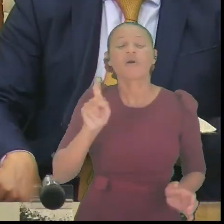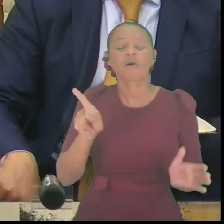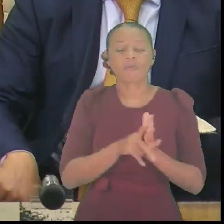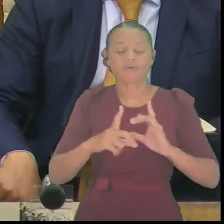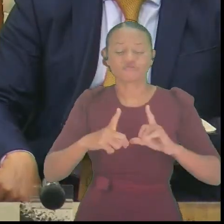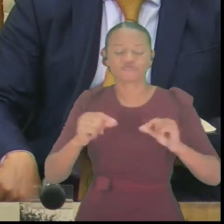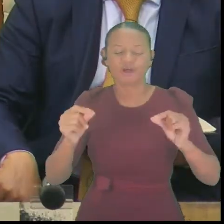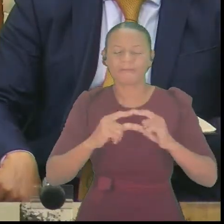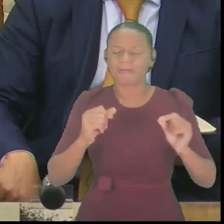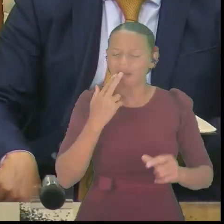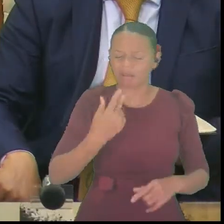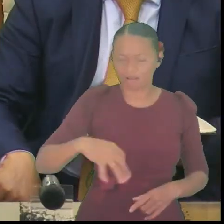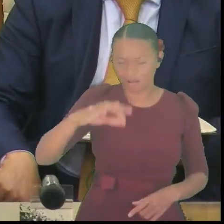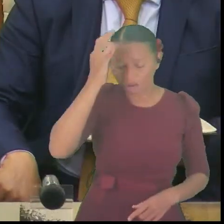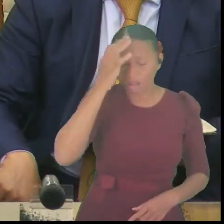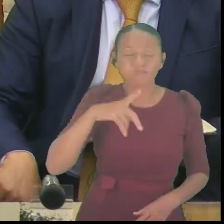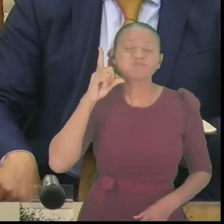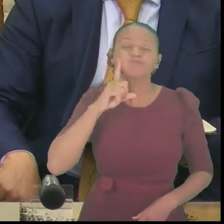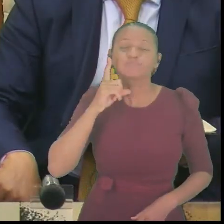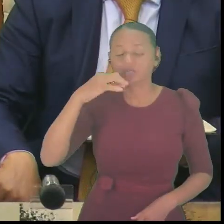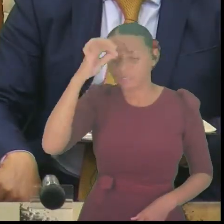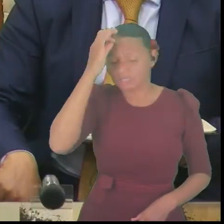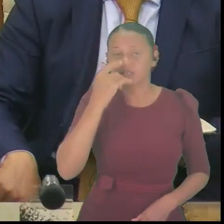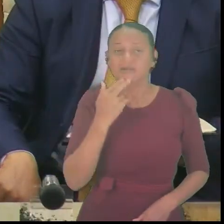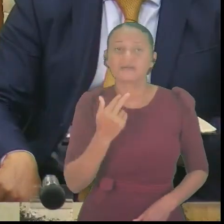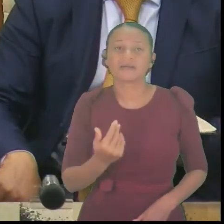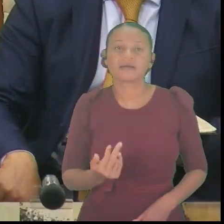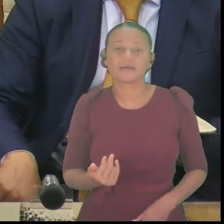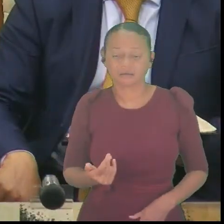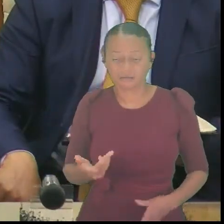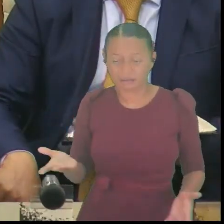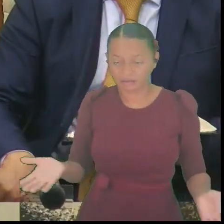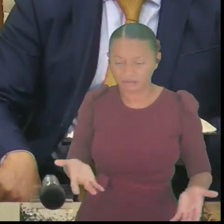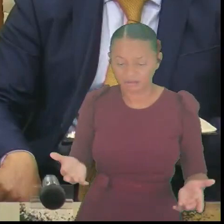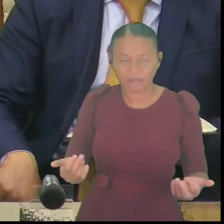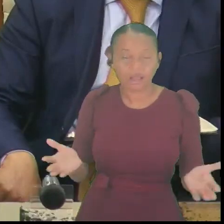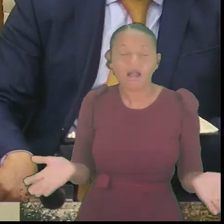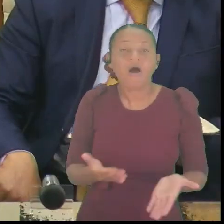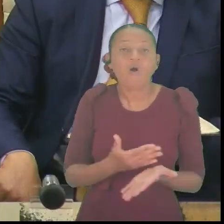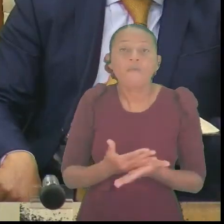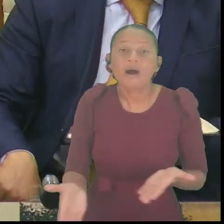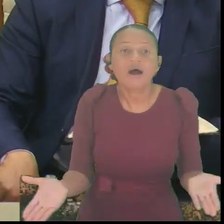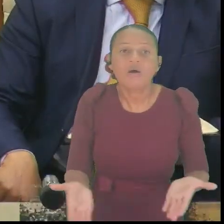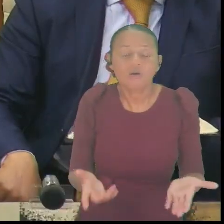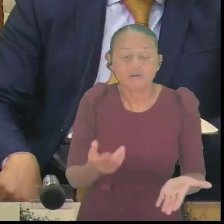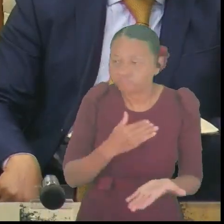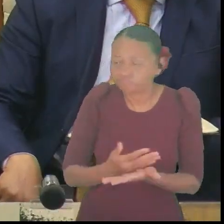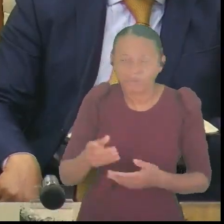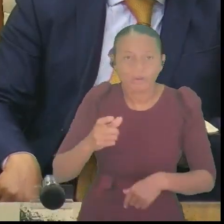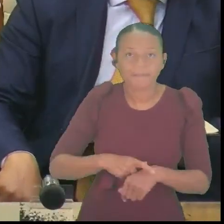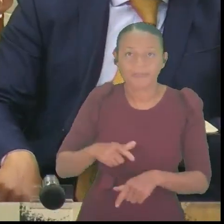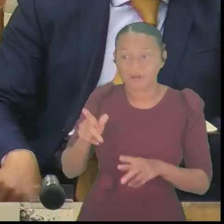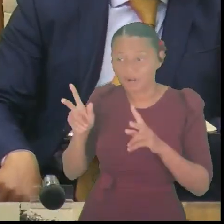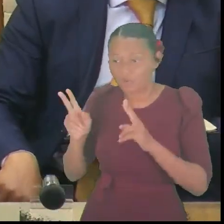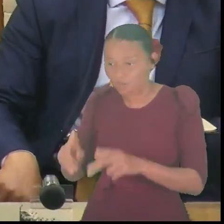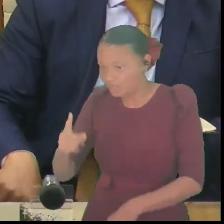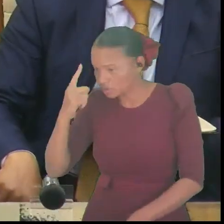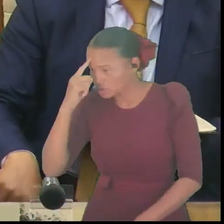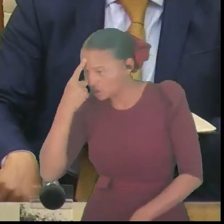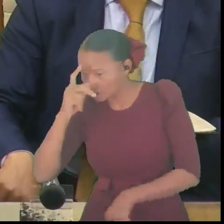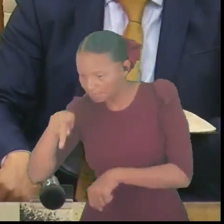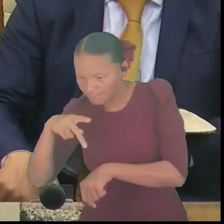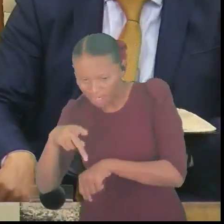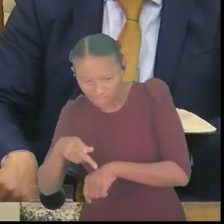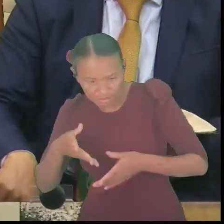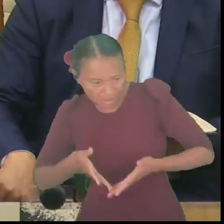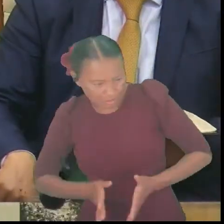ele está falando de homem, você não entende nada. Quando ele começa a falar em língua, você fala agora ele está falando em língua. Sabe por quê? Porque a mesma língua que o indiano fala, que o